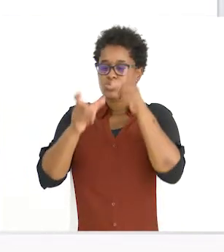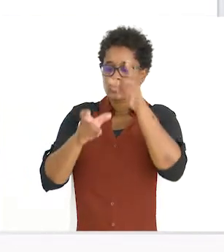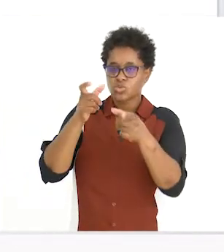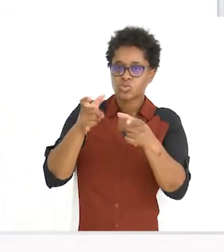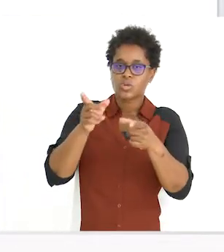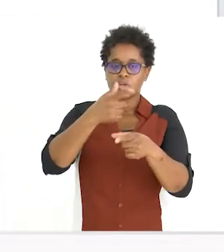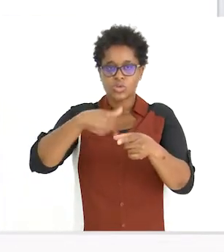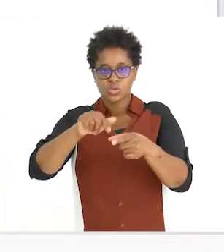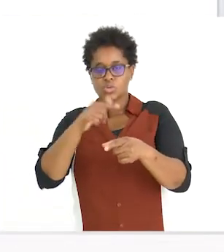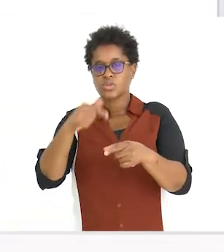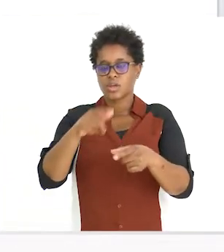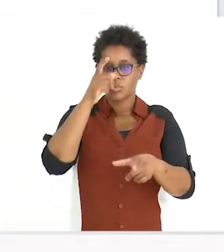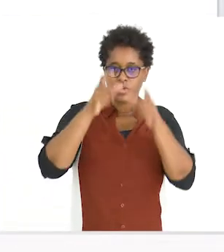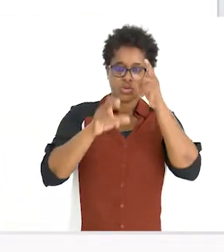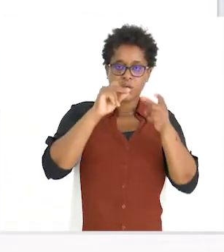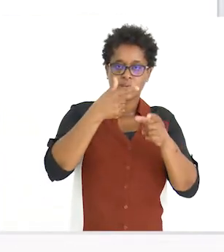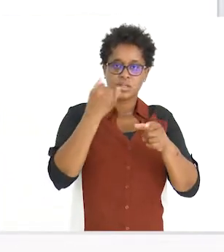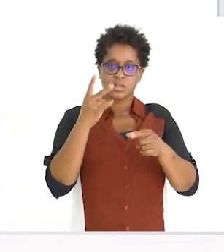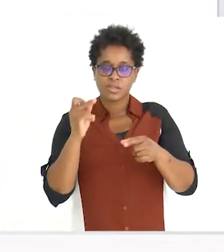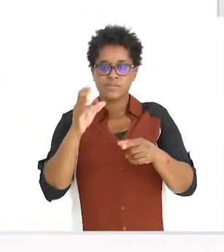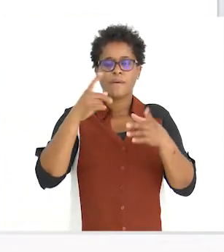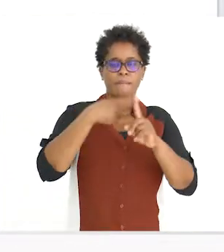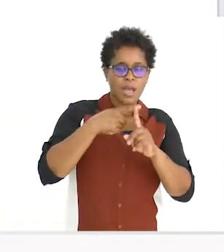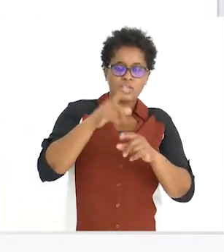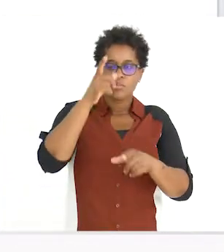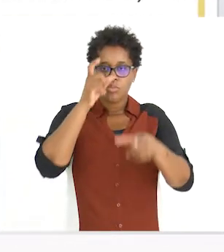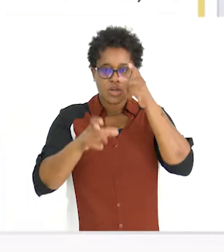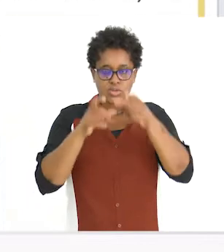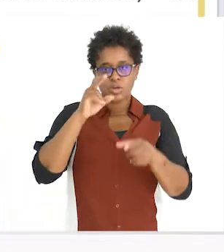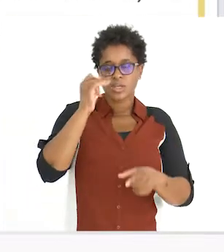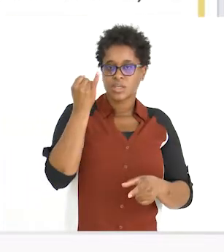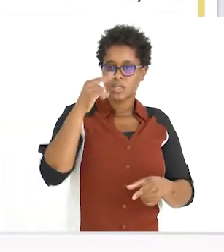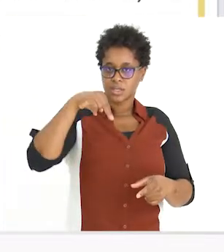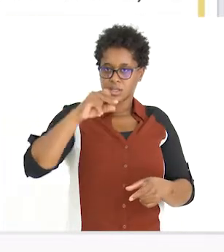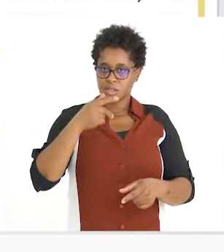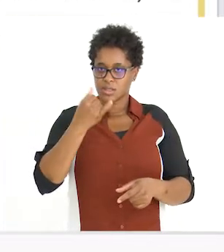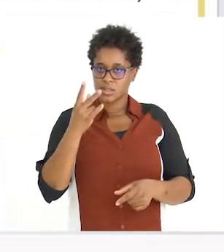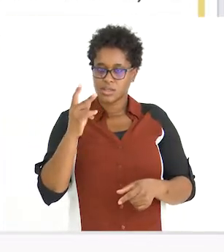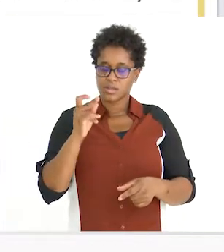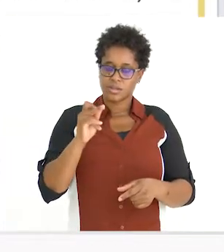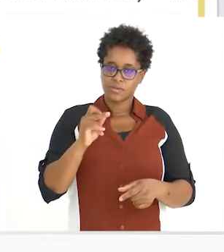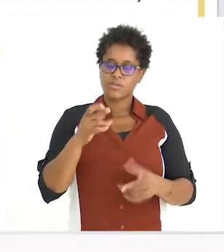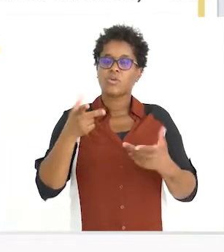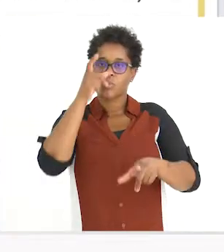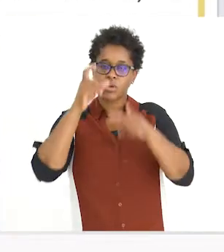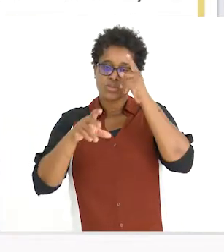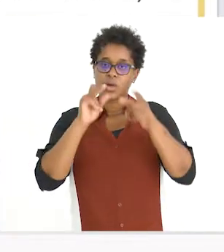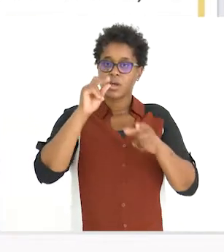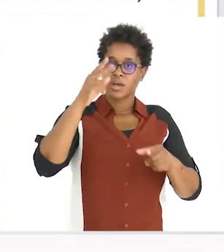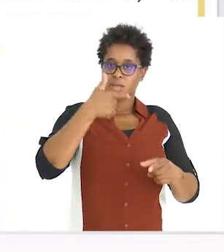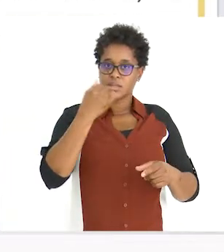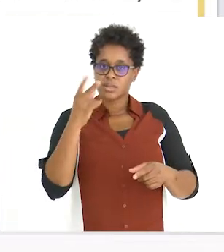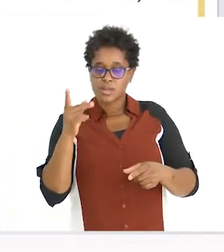temos a população ativa mais a população inativa. Como população ativa, entende-se os indivíduos